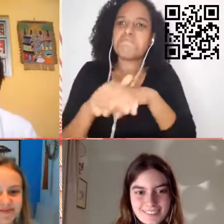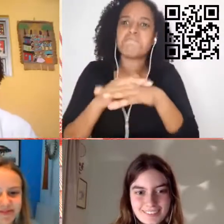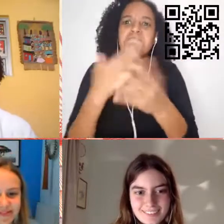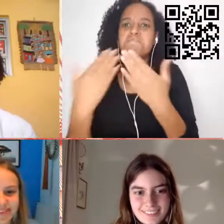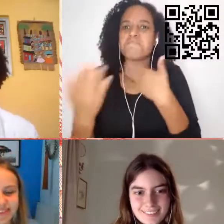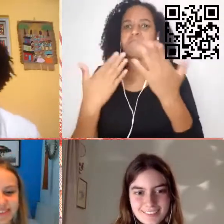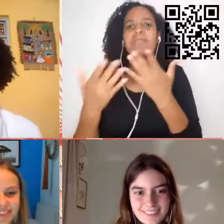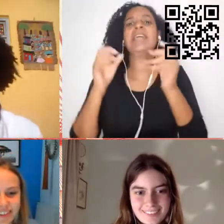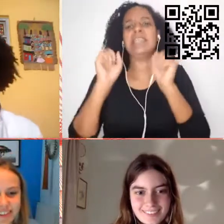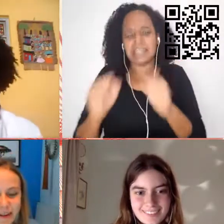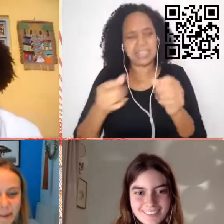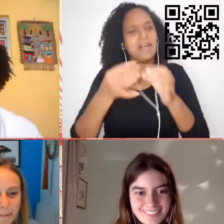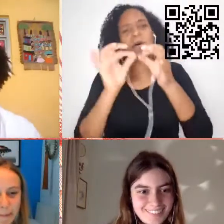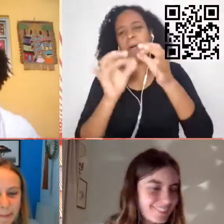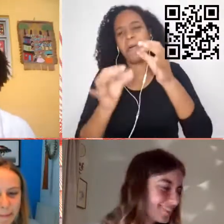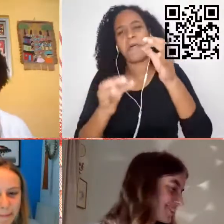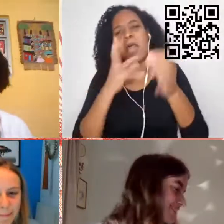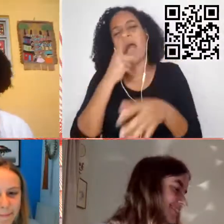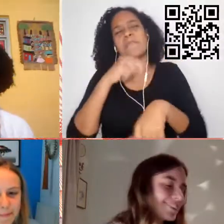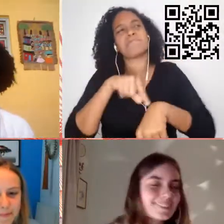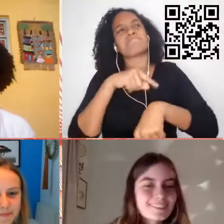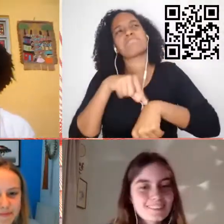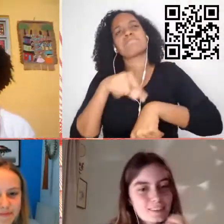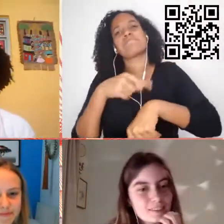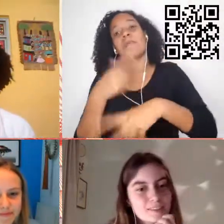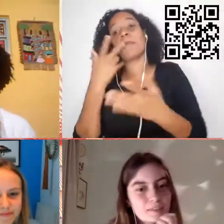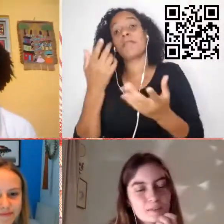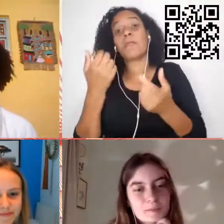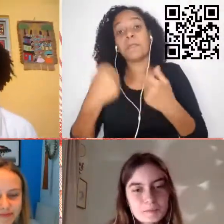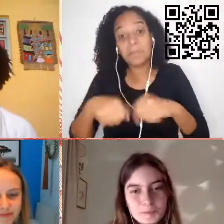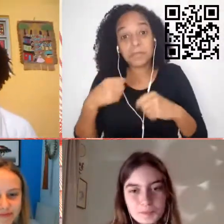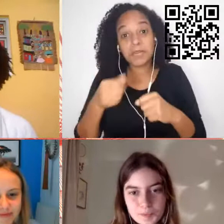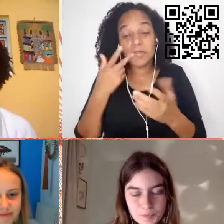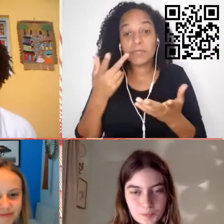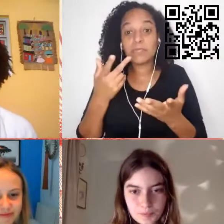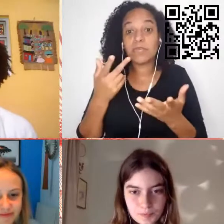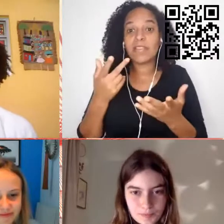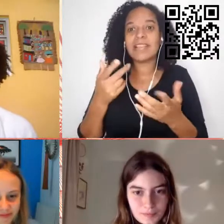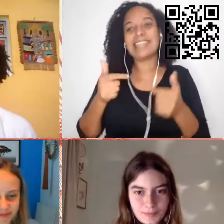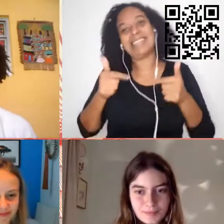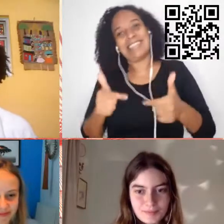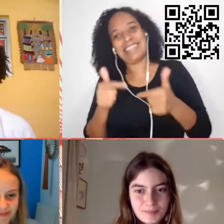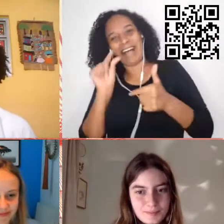poderíamos ir embora aí, mas eu preciso ser a chata aqui